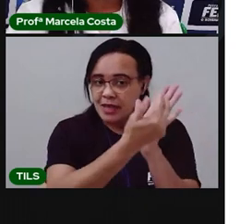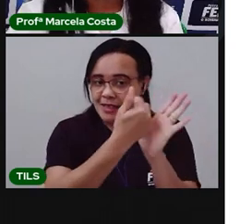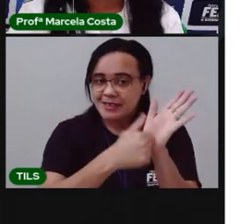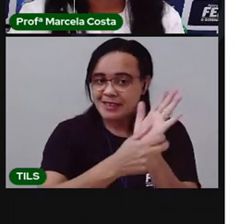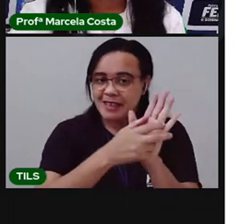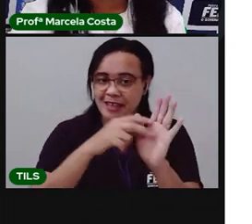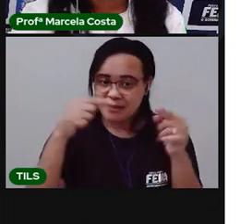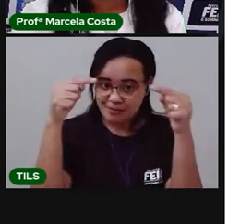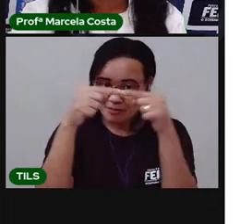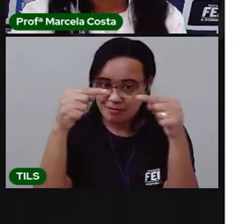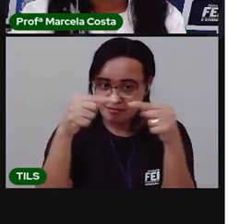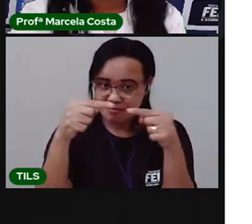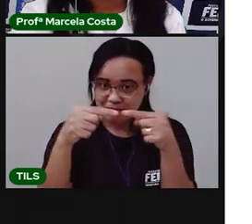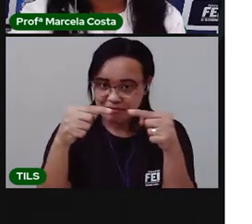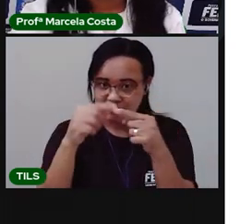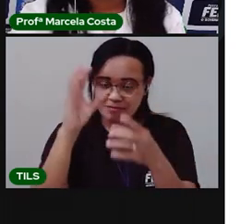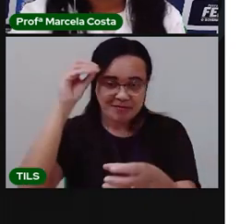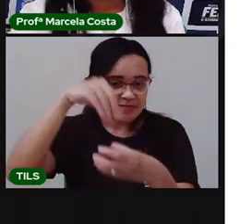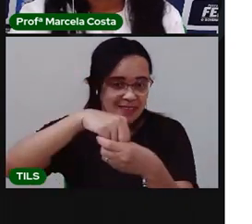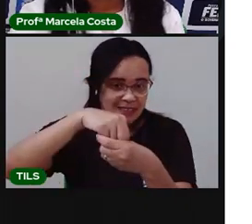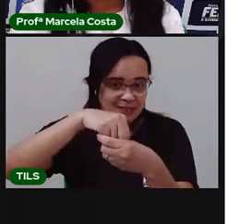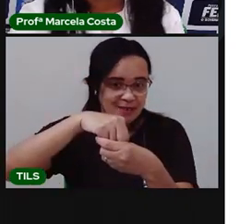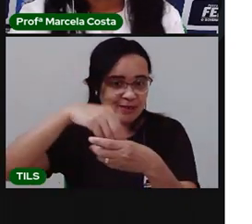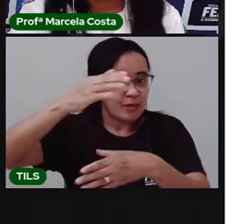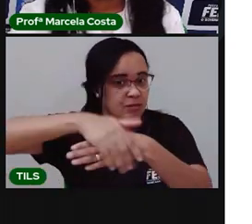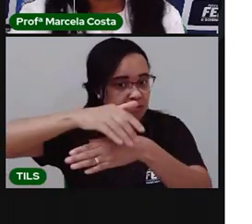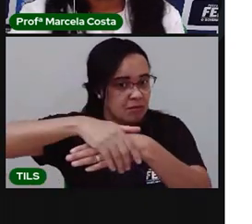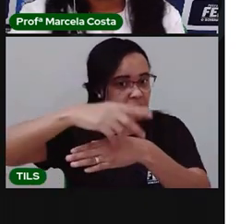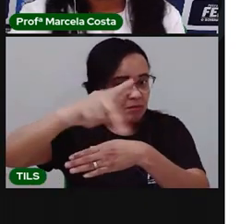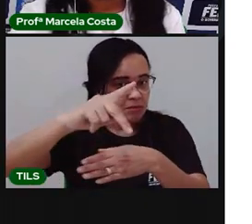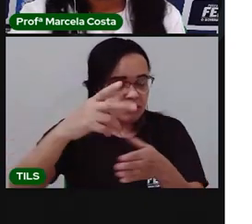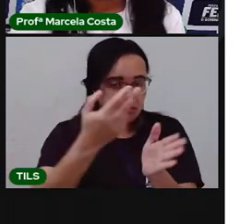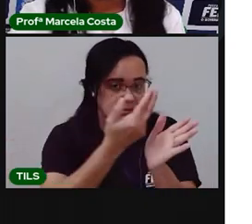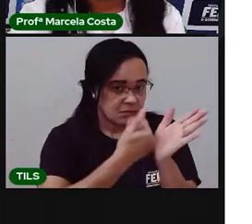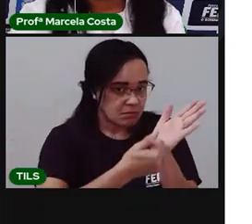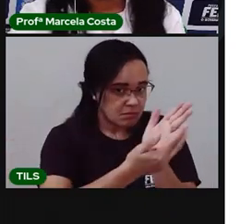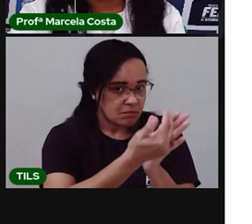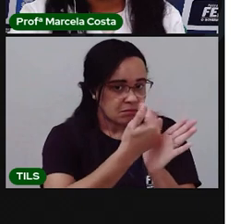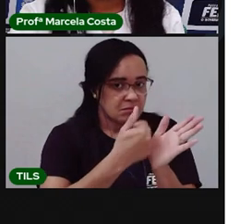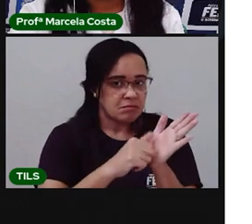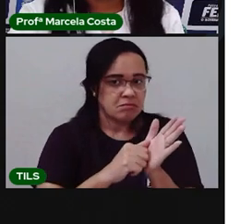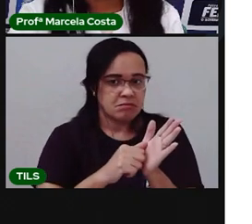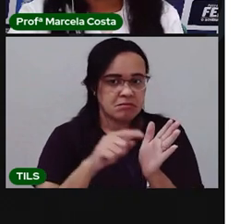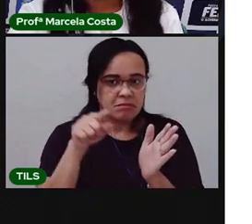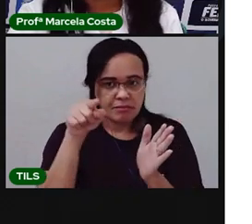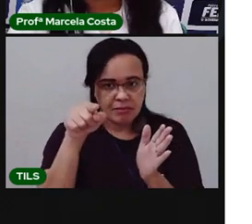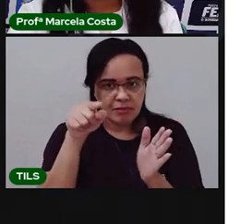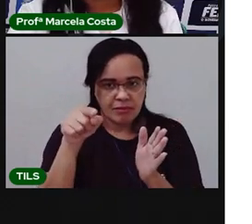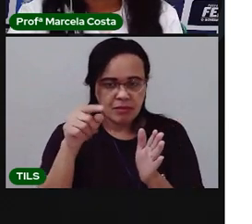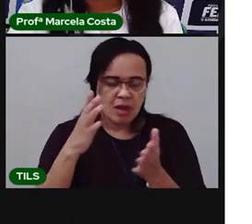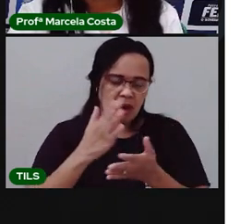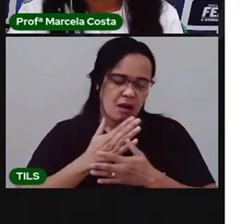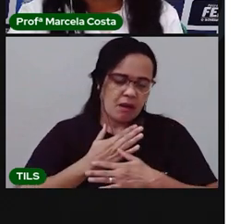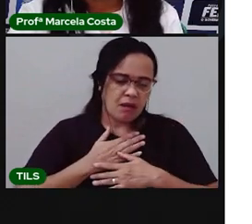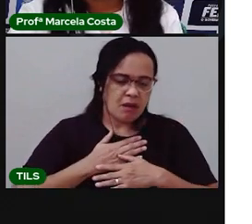raiva. A outra, calma, confiança.